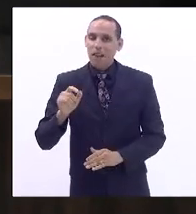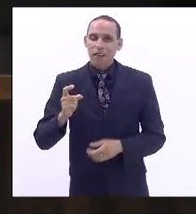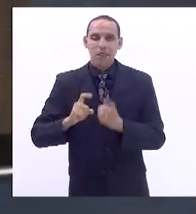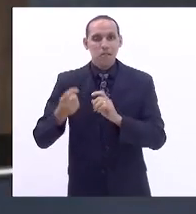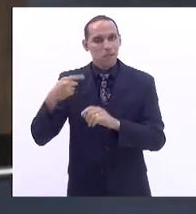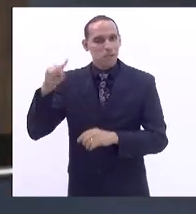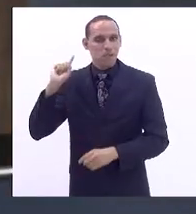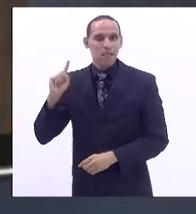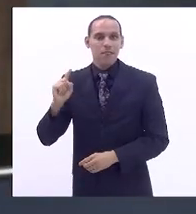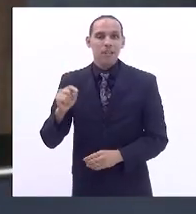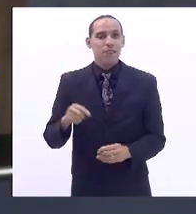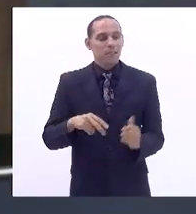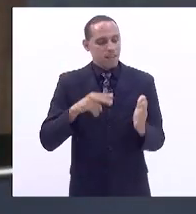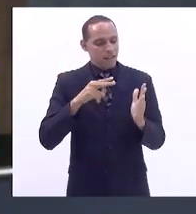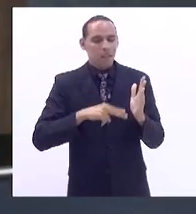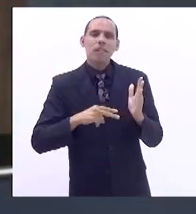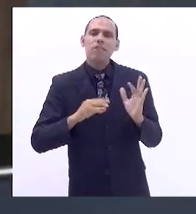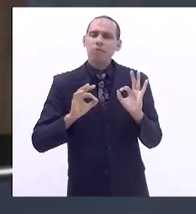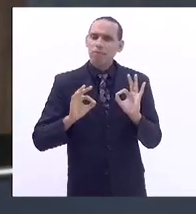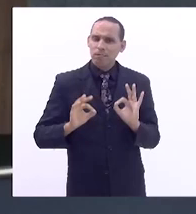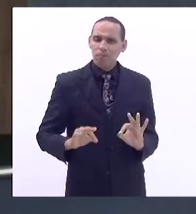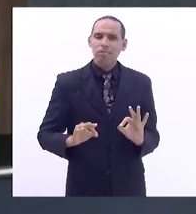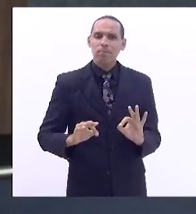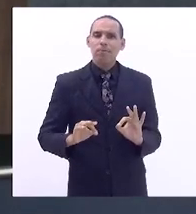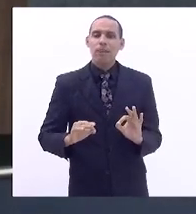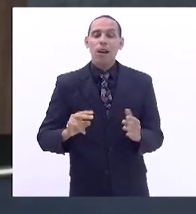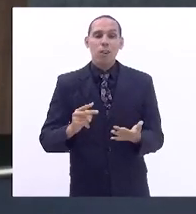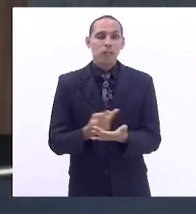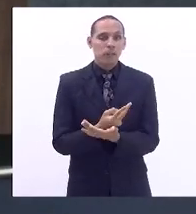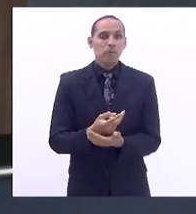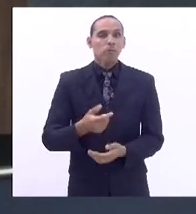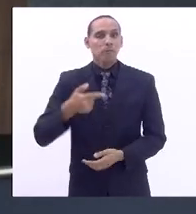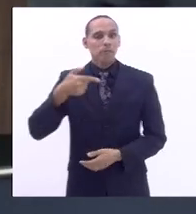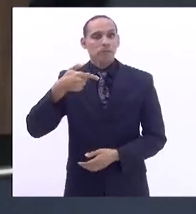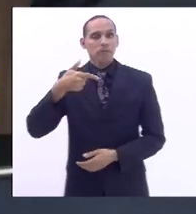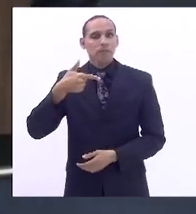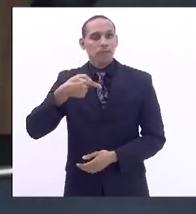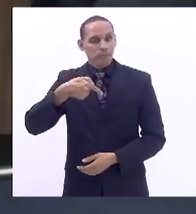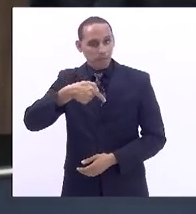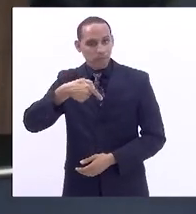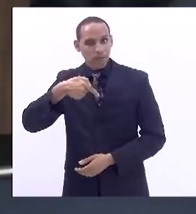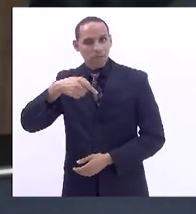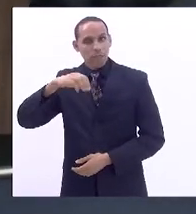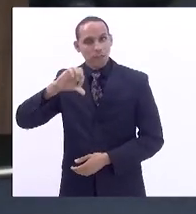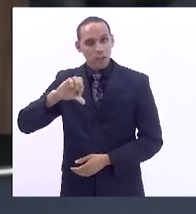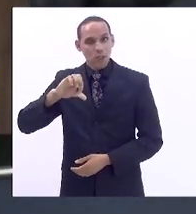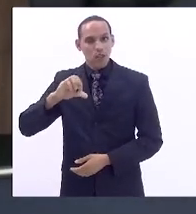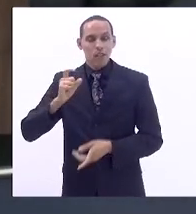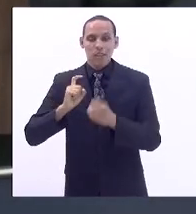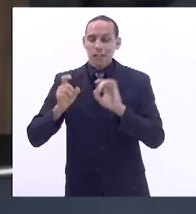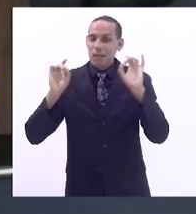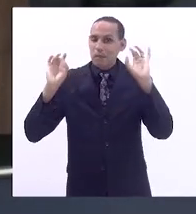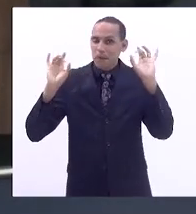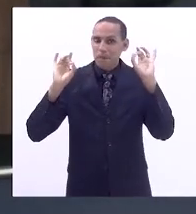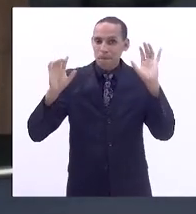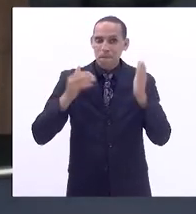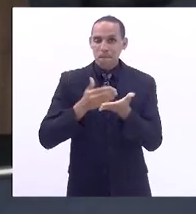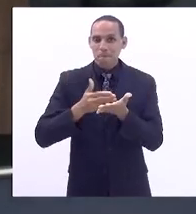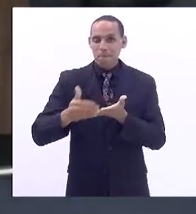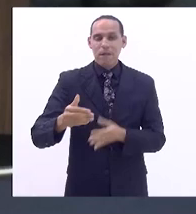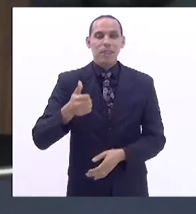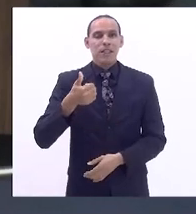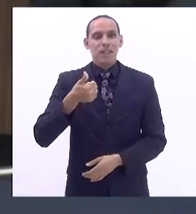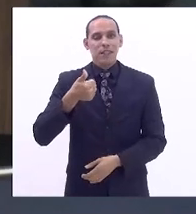a tá reflete com exatidão o ocorrido na 79ª sessão extraordinária que